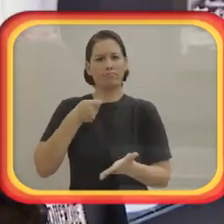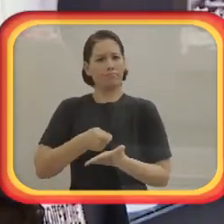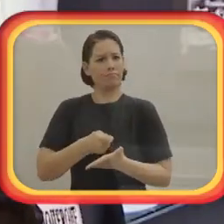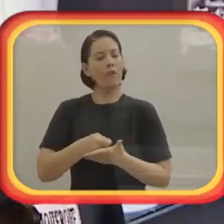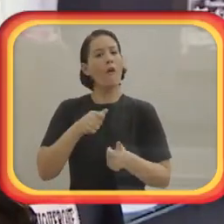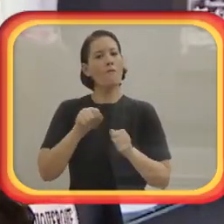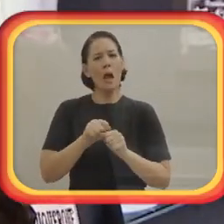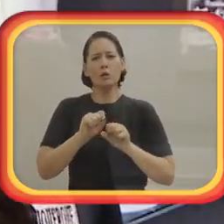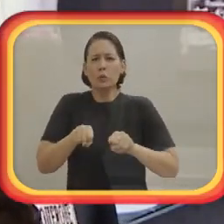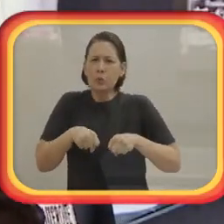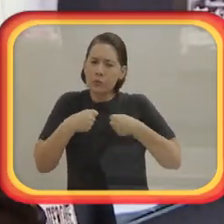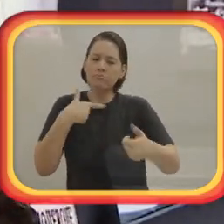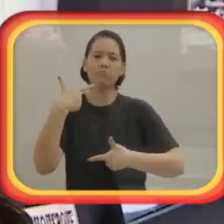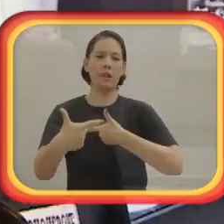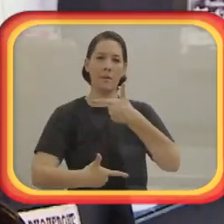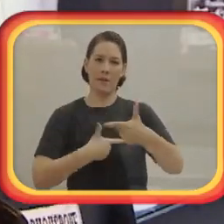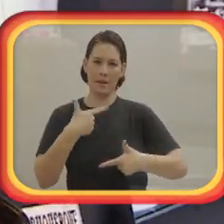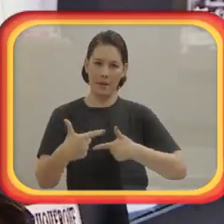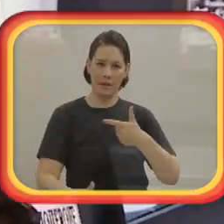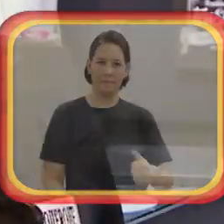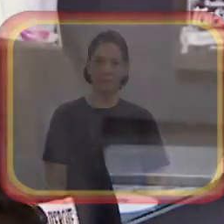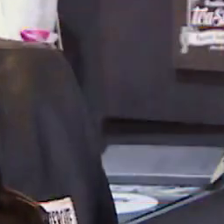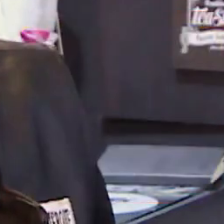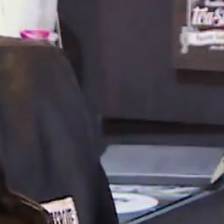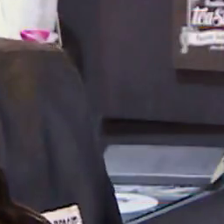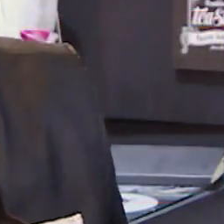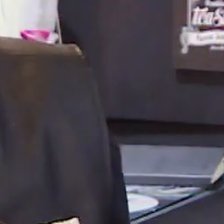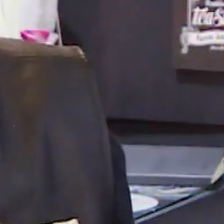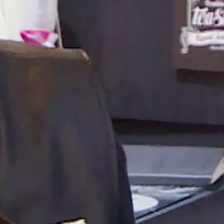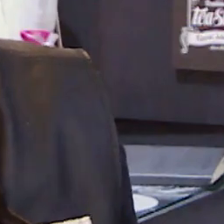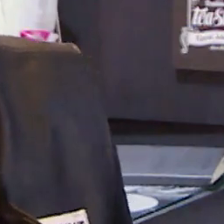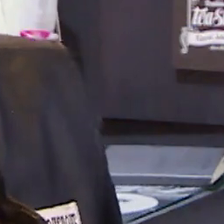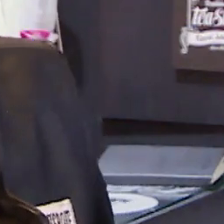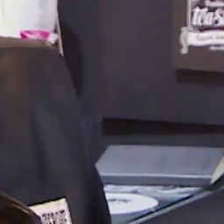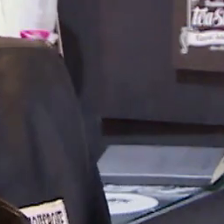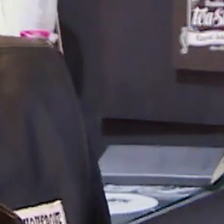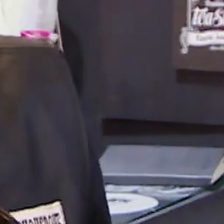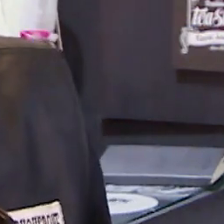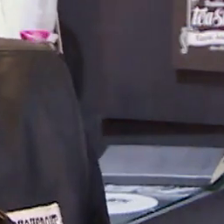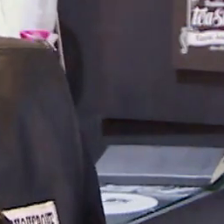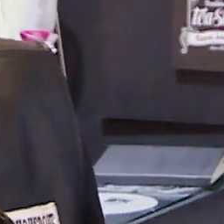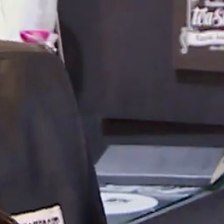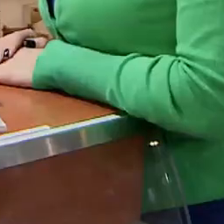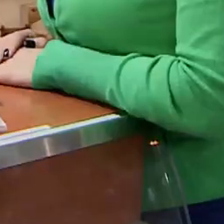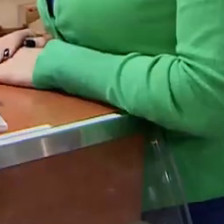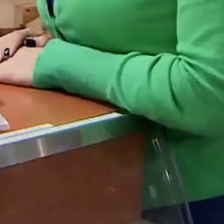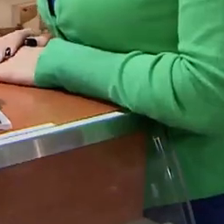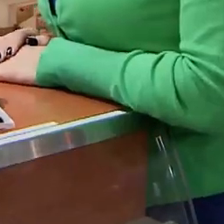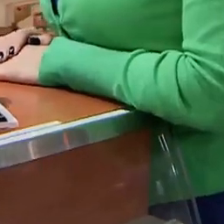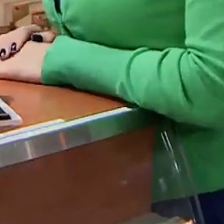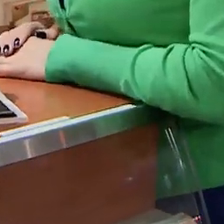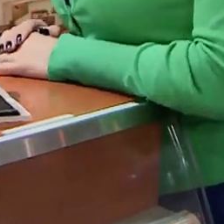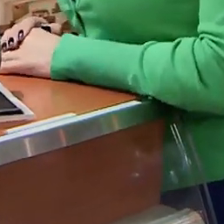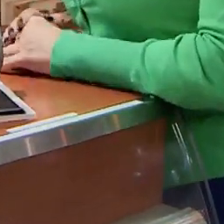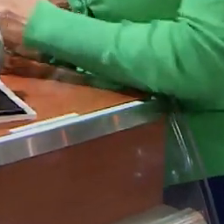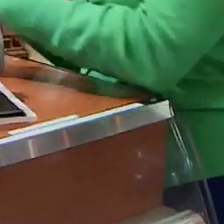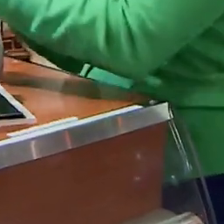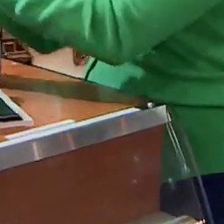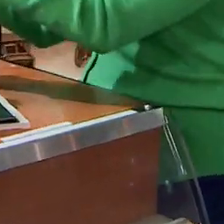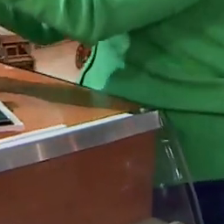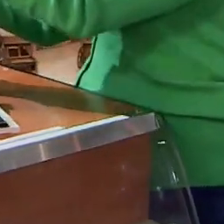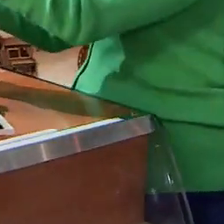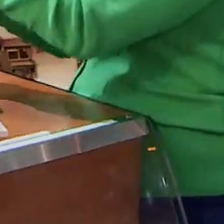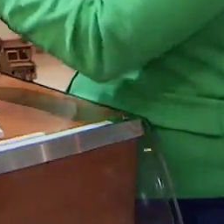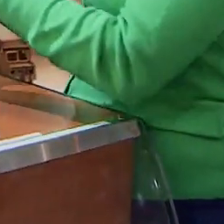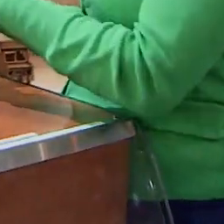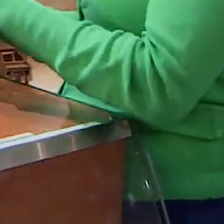capacidades. E eu gosto muito de trabalhar, sou muito rígido e faço o maior esforço para trabalhar. Atrás do balcão, uma moça